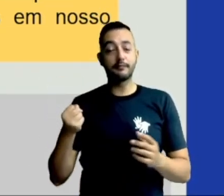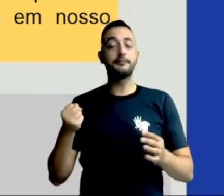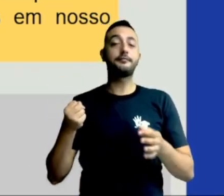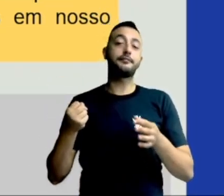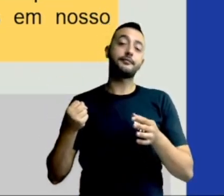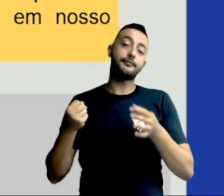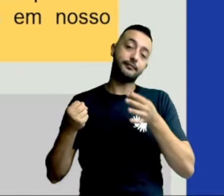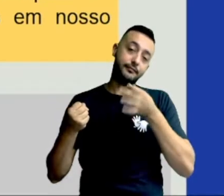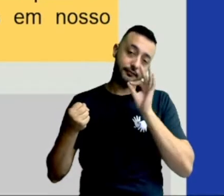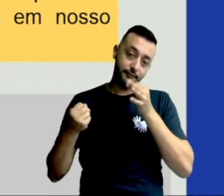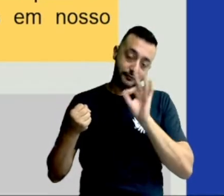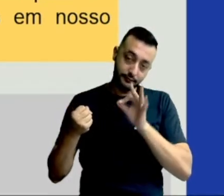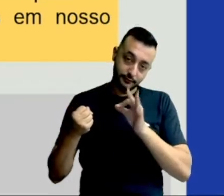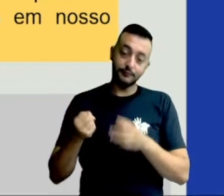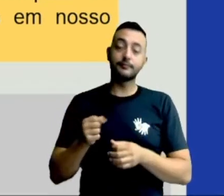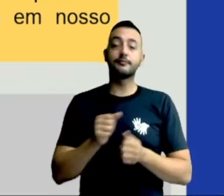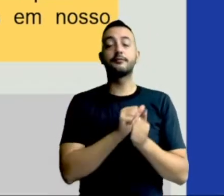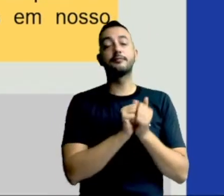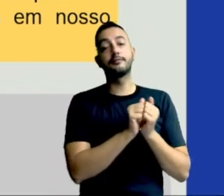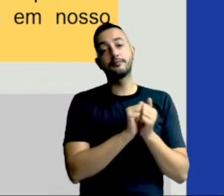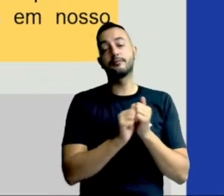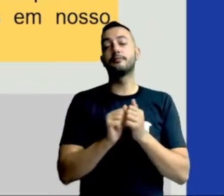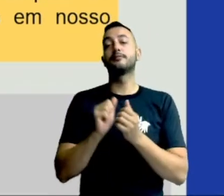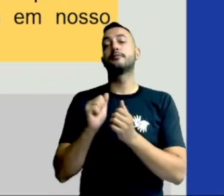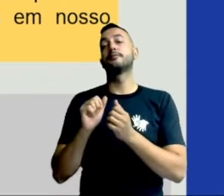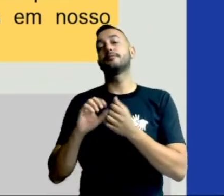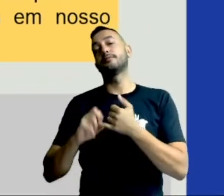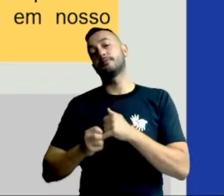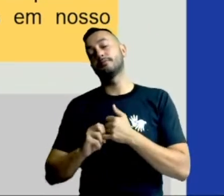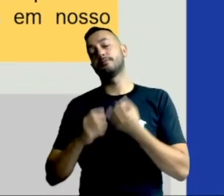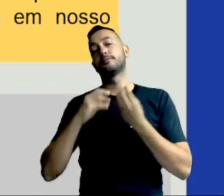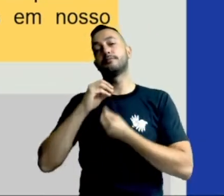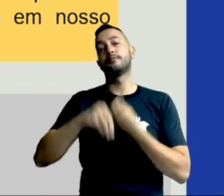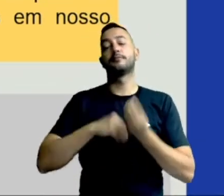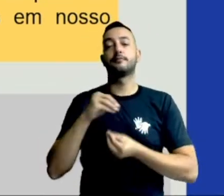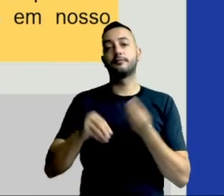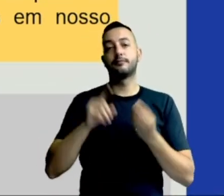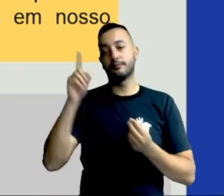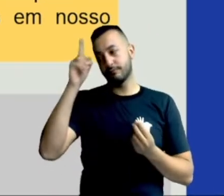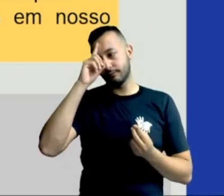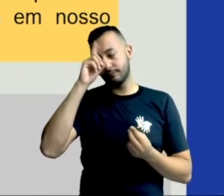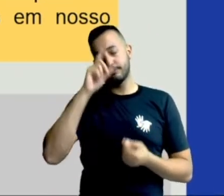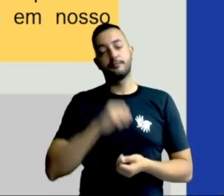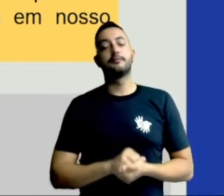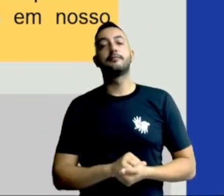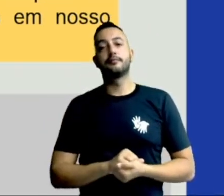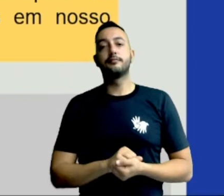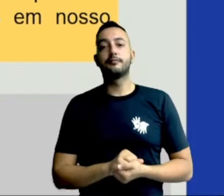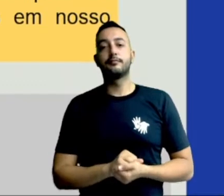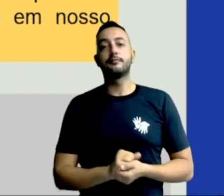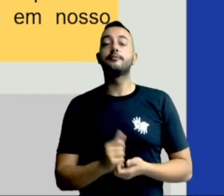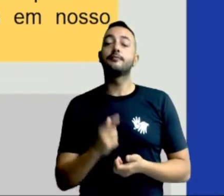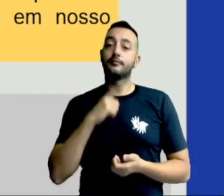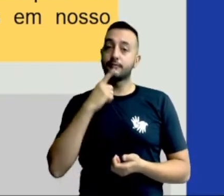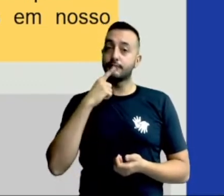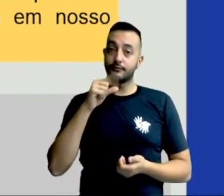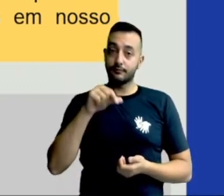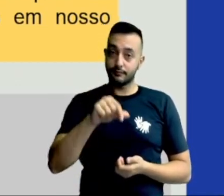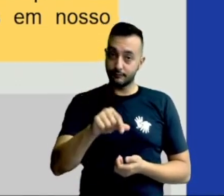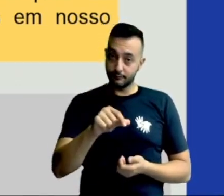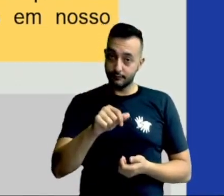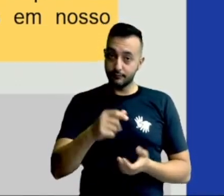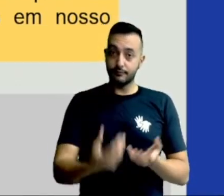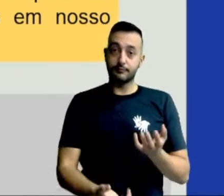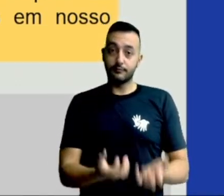e feijão com arroz são exemplos de misturas que fazemos no dia a dia. Colocar sal na água